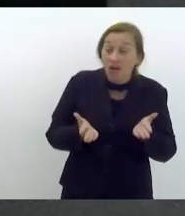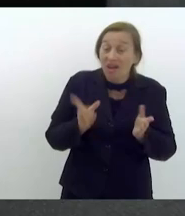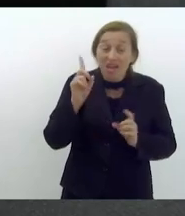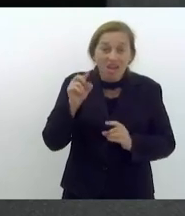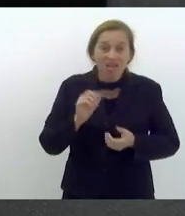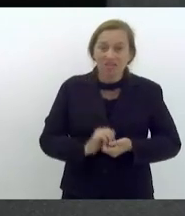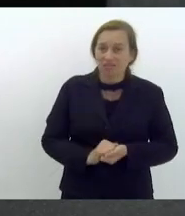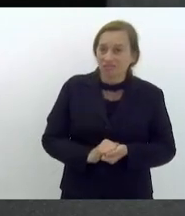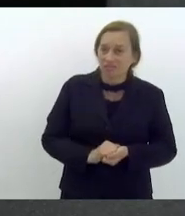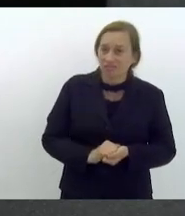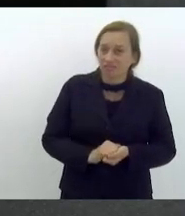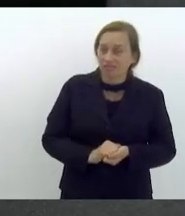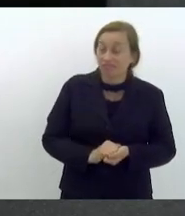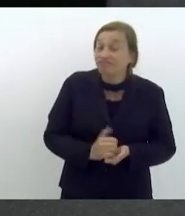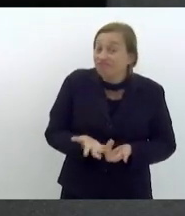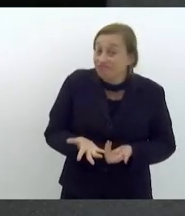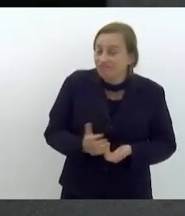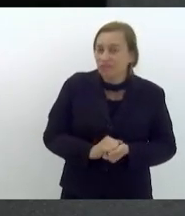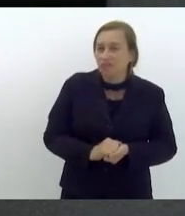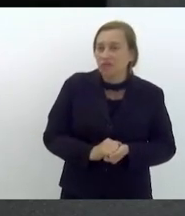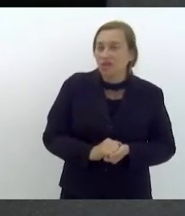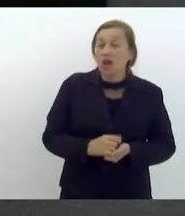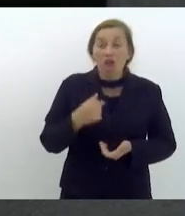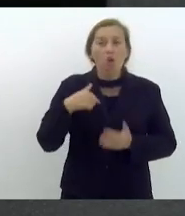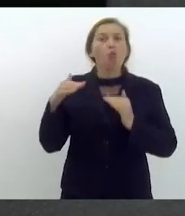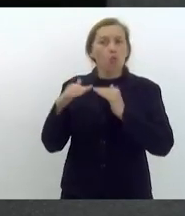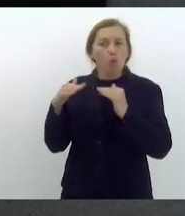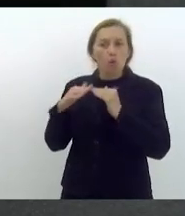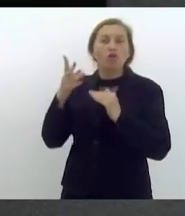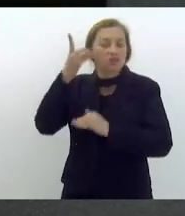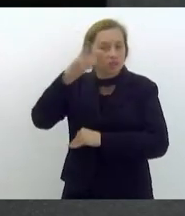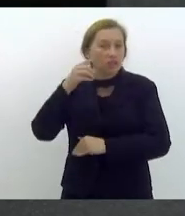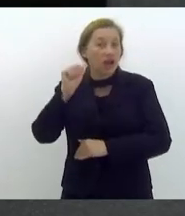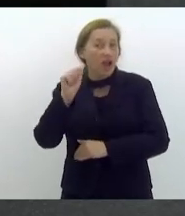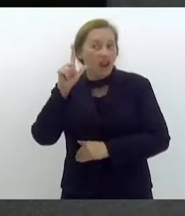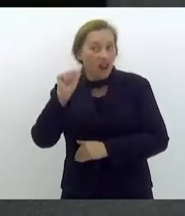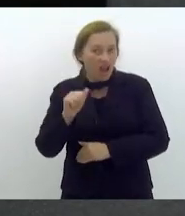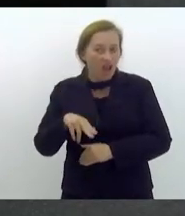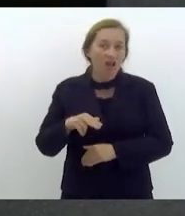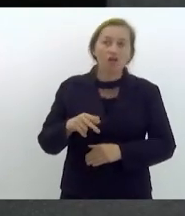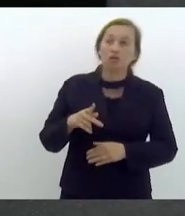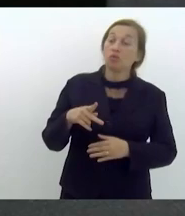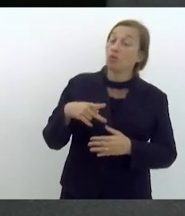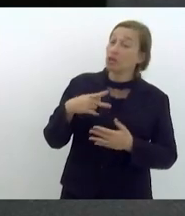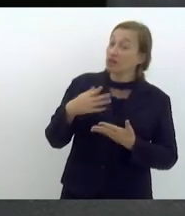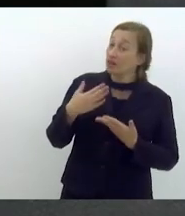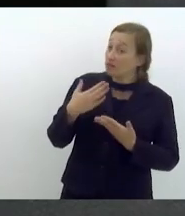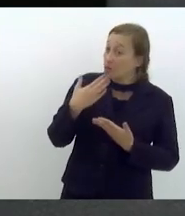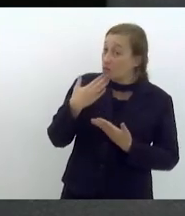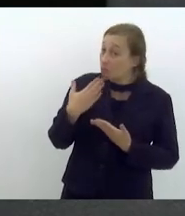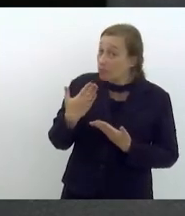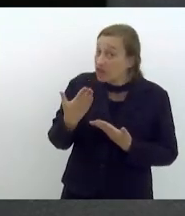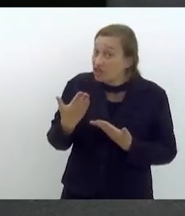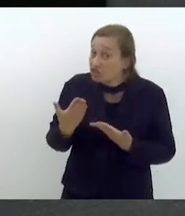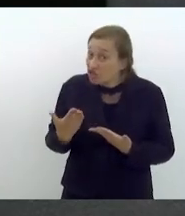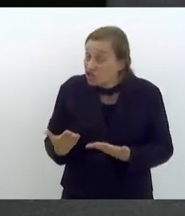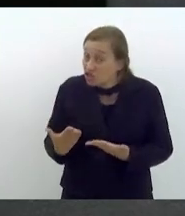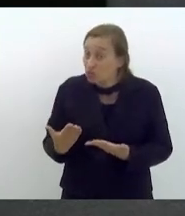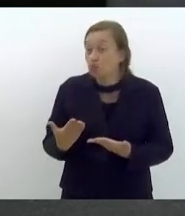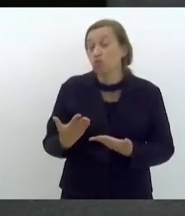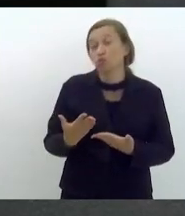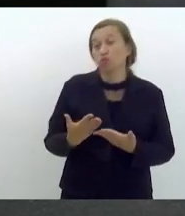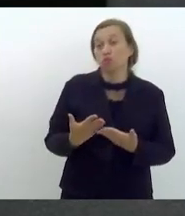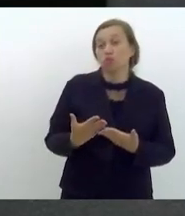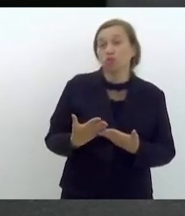esta e por isso que eu concordo com deputado Alan quando ele sugerindo apenas fazendo uma sugestão